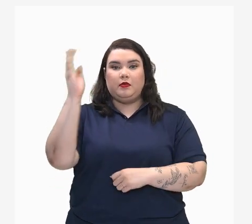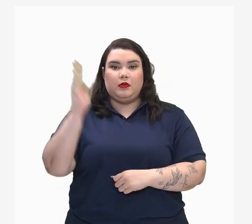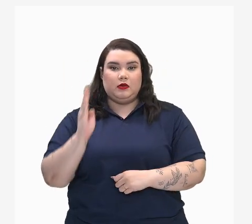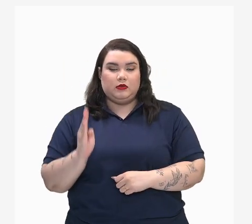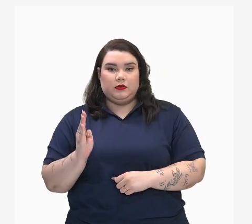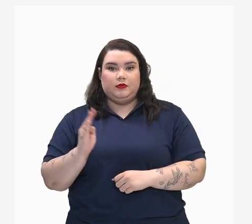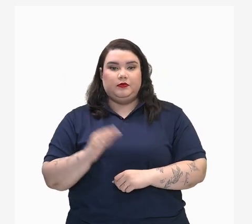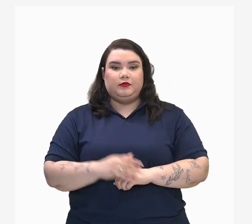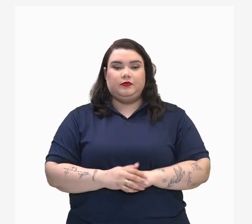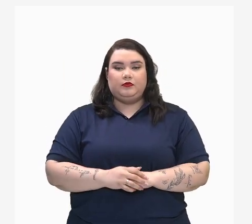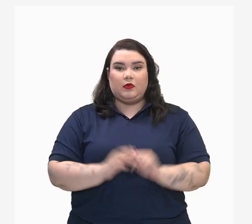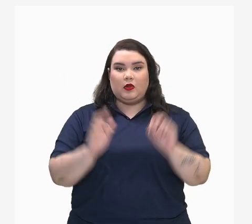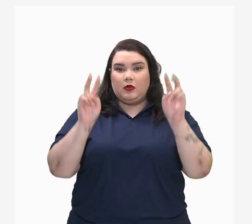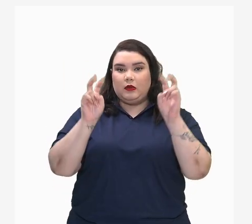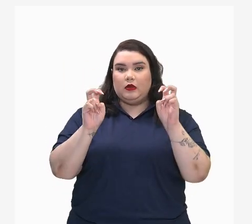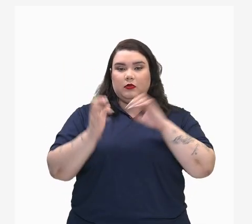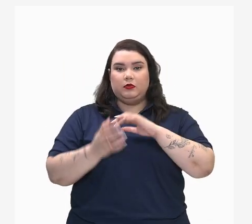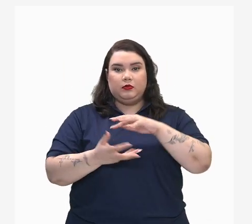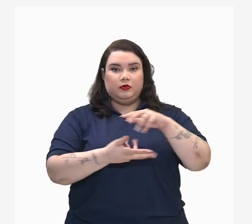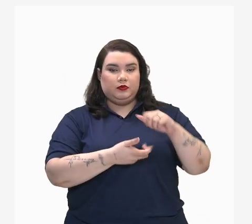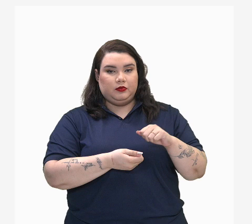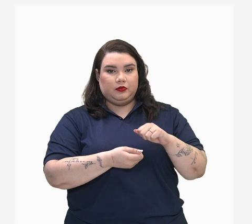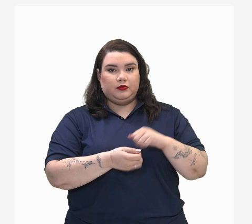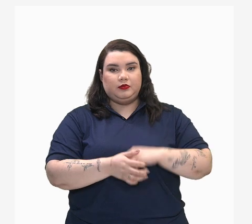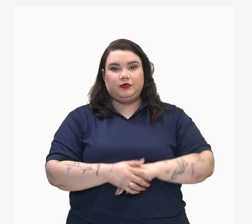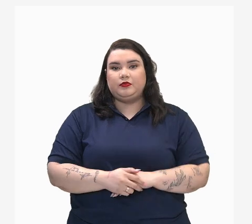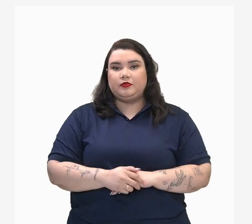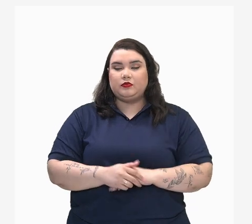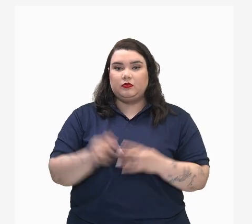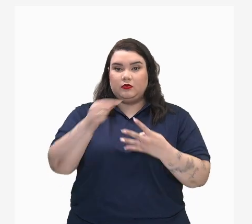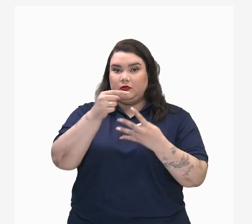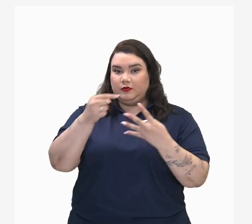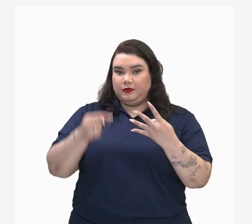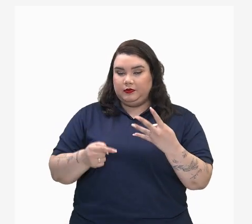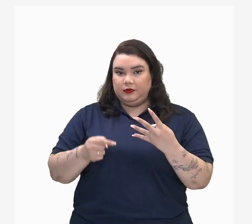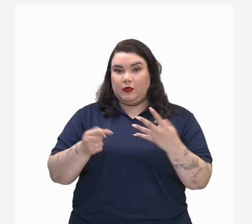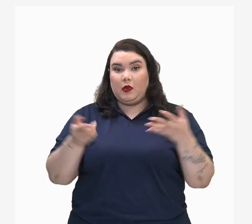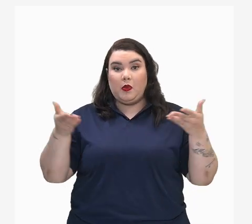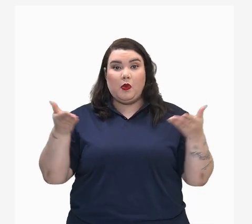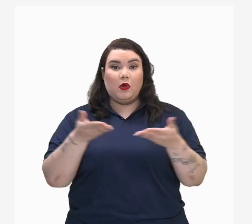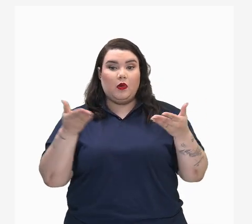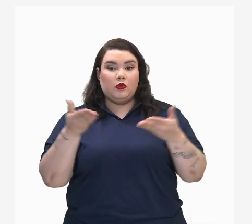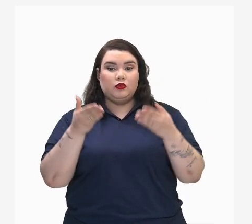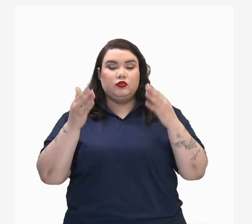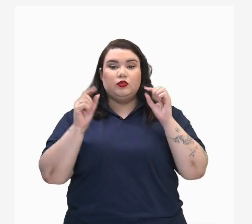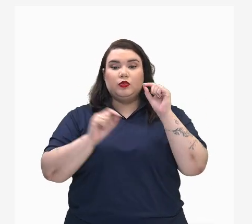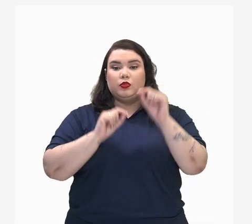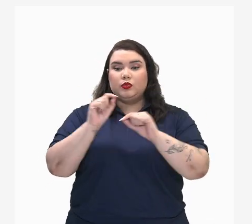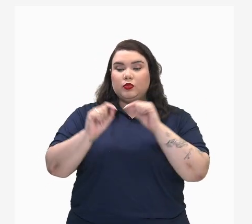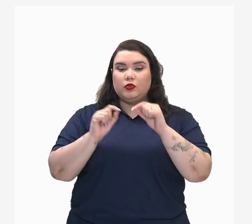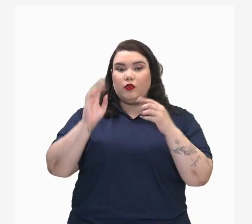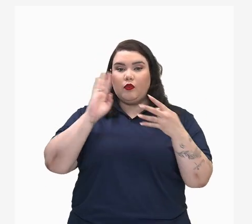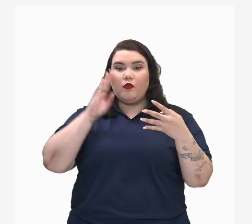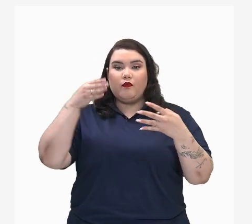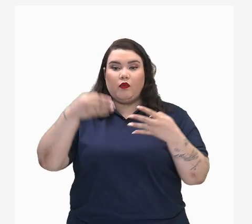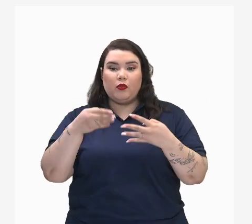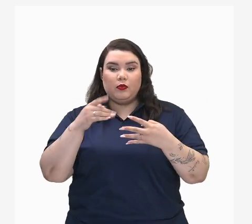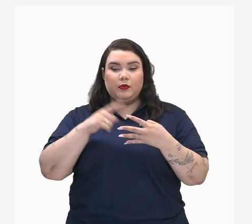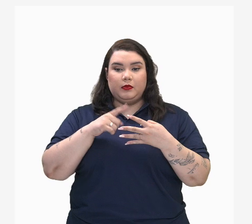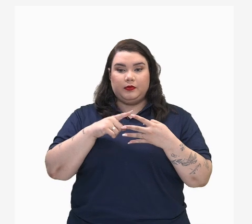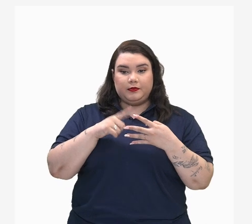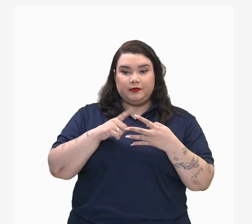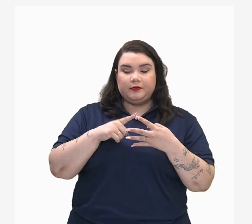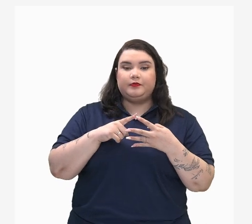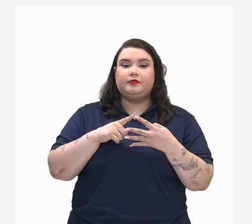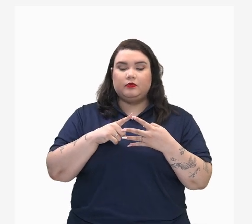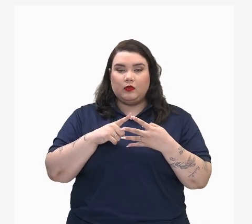a temática mundial. Então, para a aula de hoje, nós vamos ver o primeiro exemplo aí